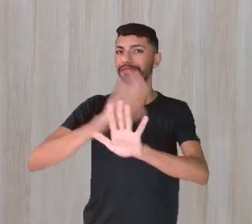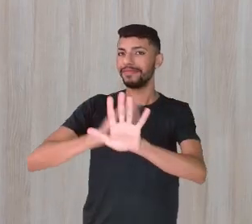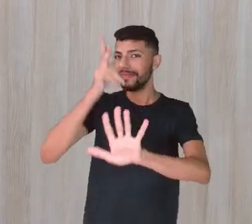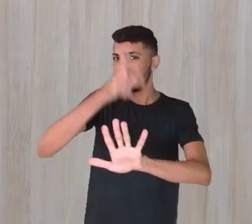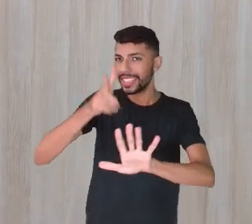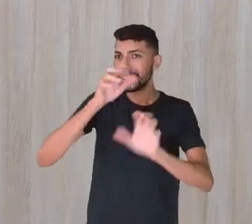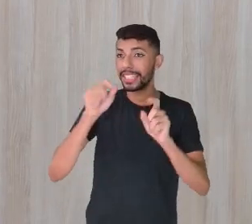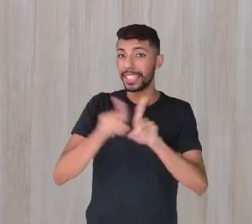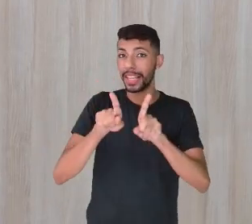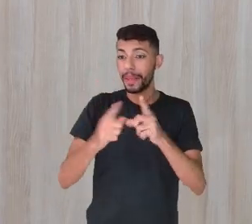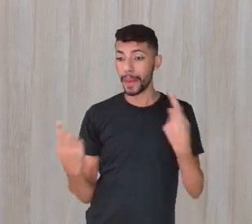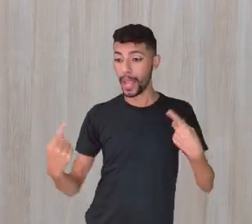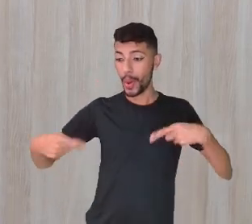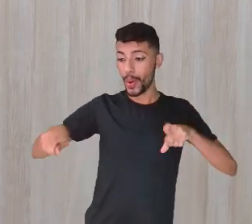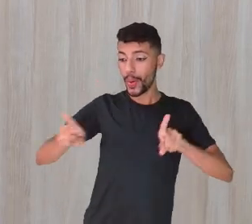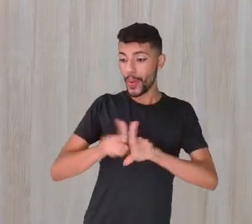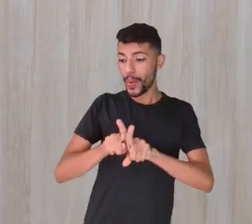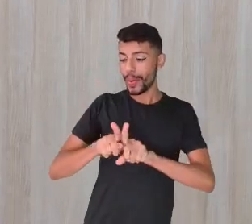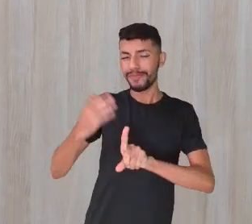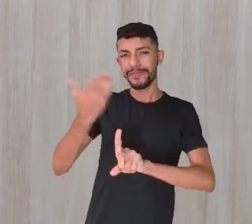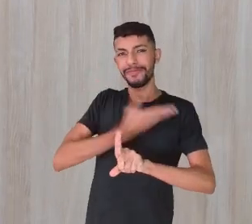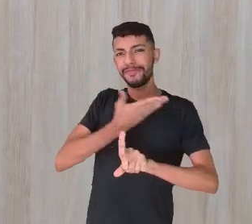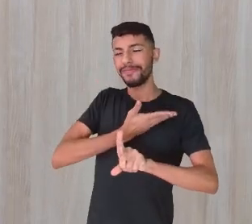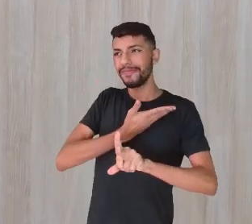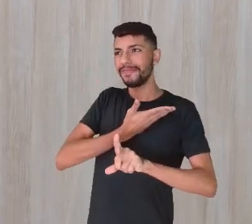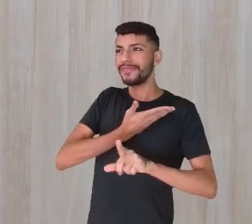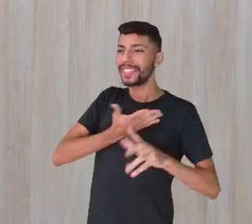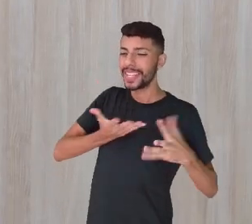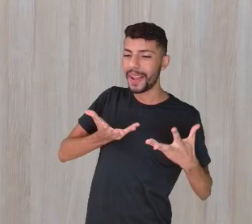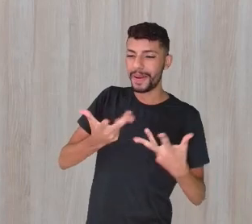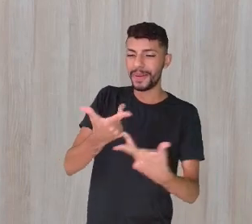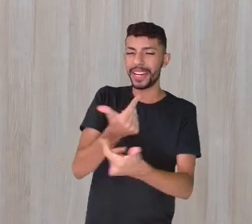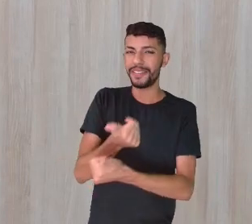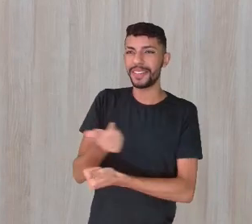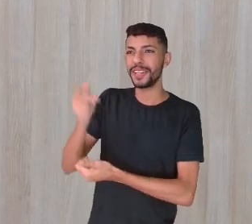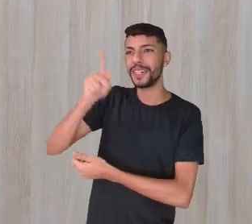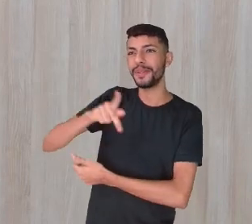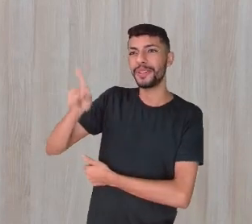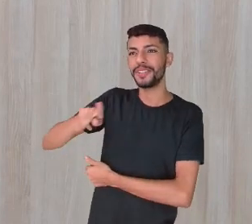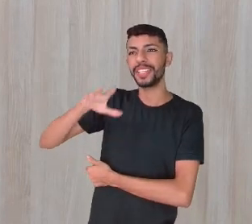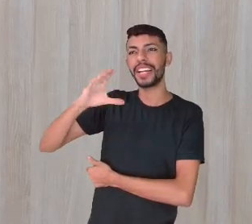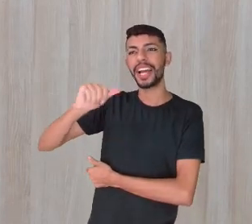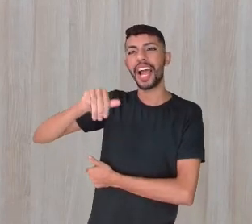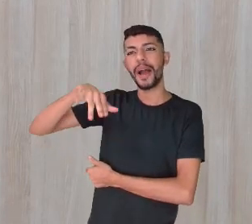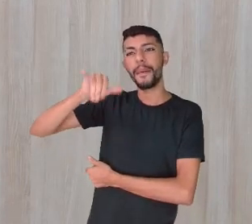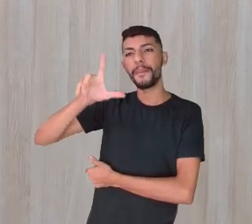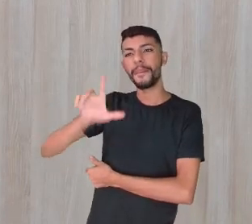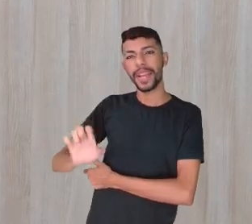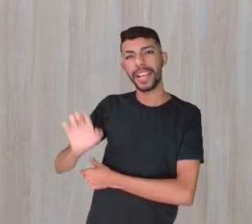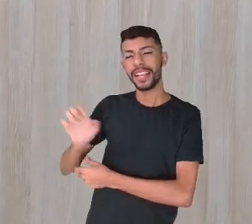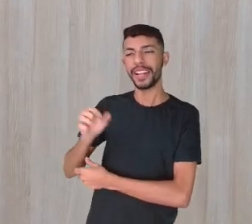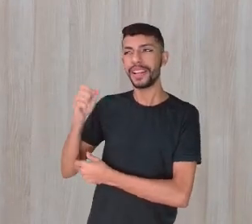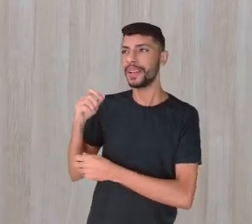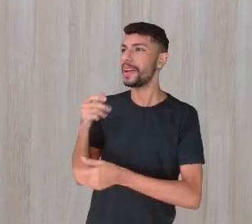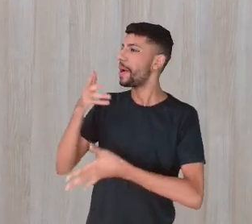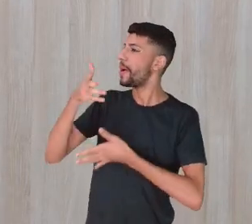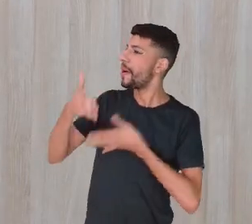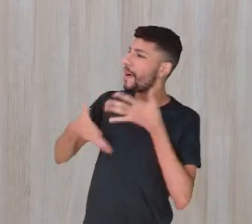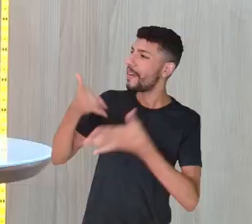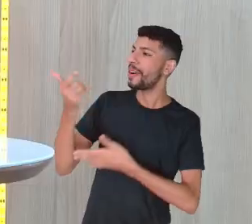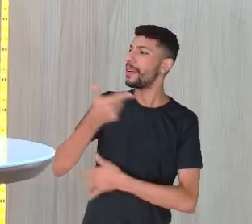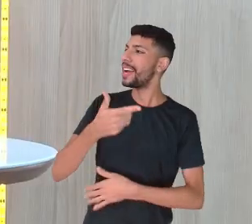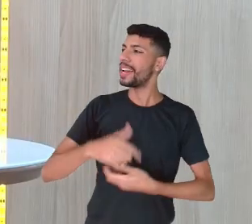comigo está minha amiga, querida, maravilhosa, professora Camille. Dá uma palavrinha aí com eles,